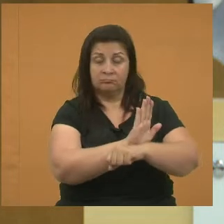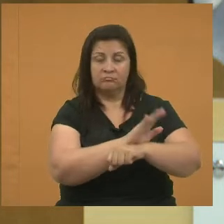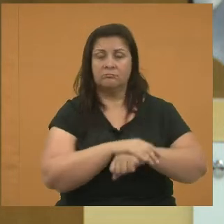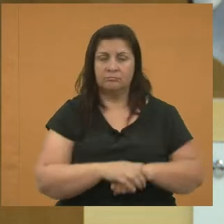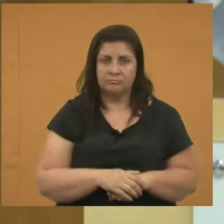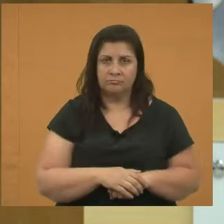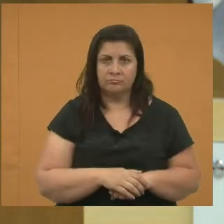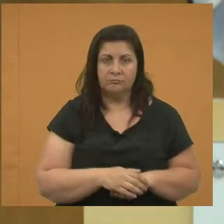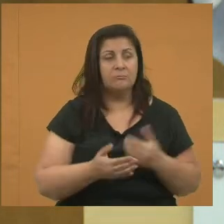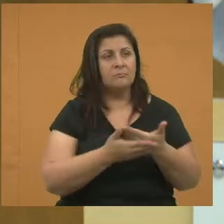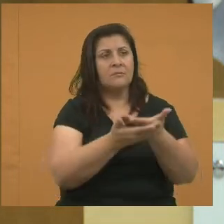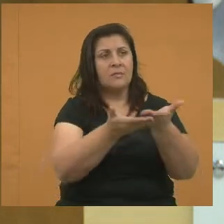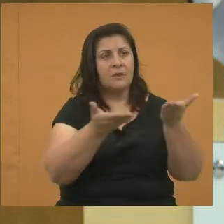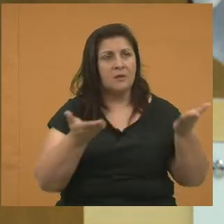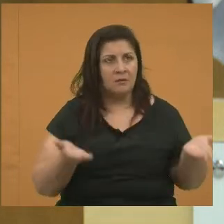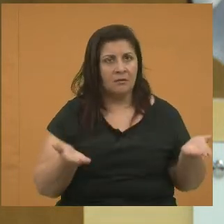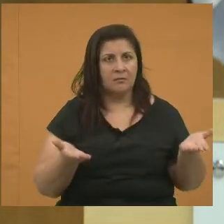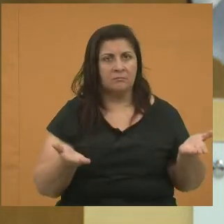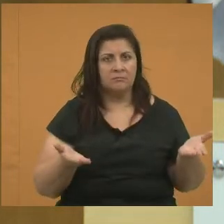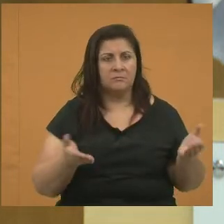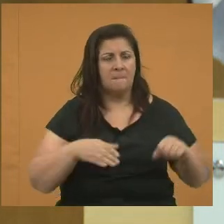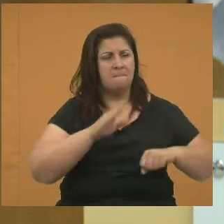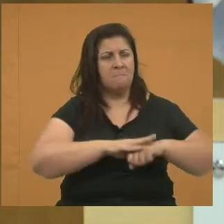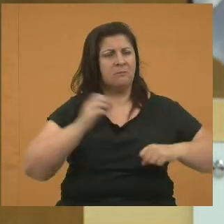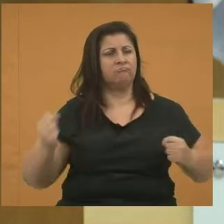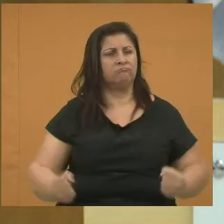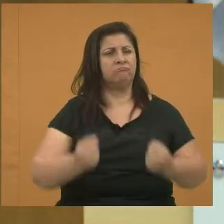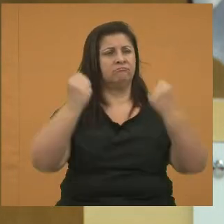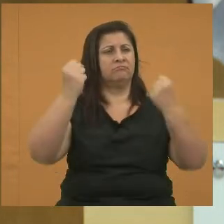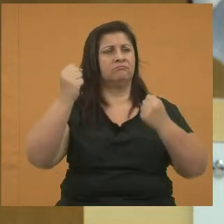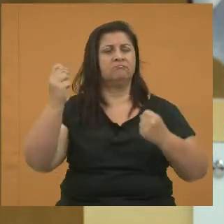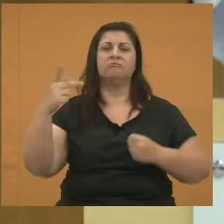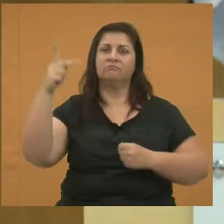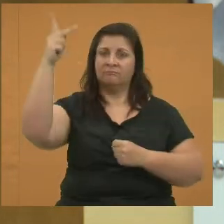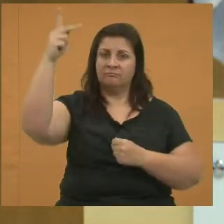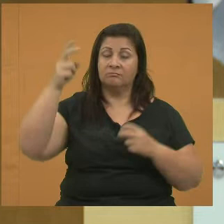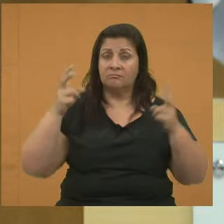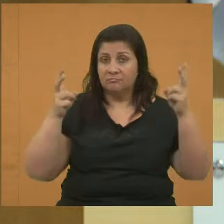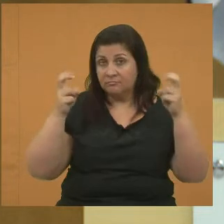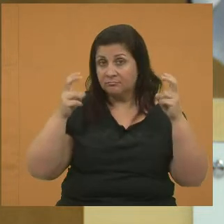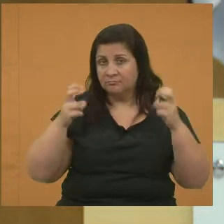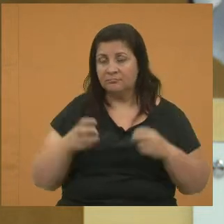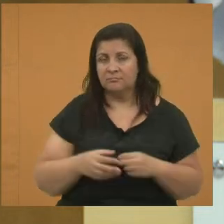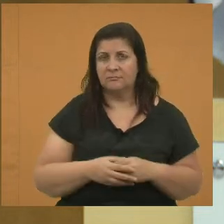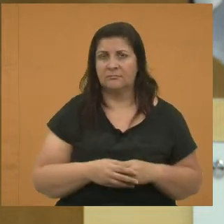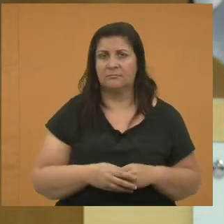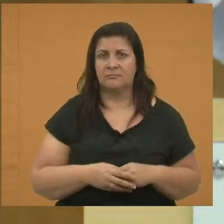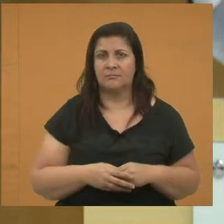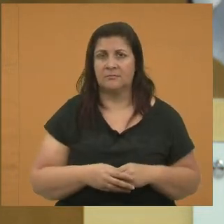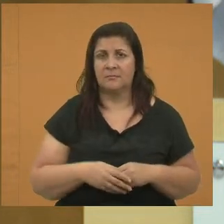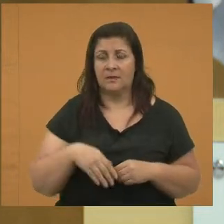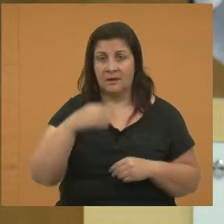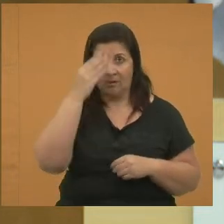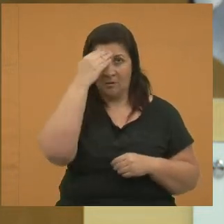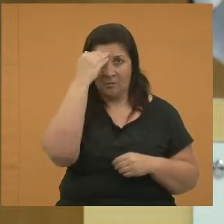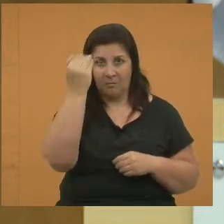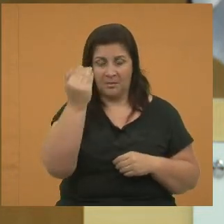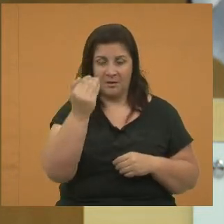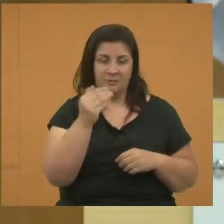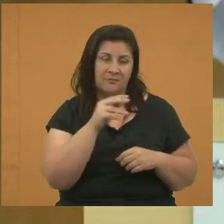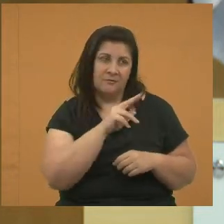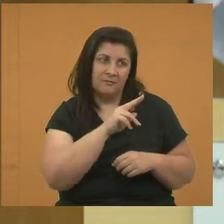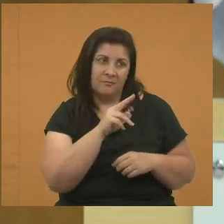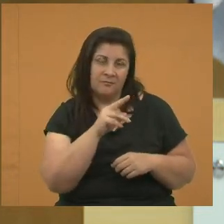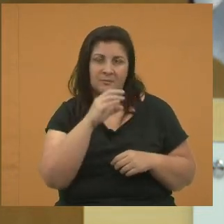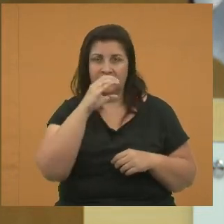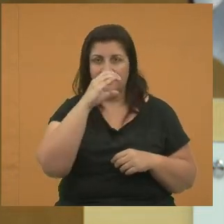é dizer que vocês são mais que vencedores. Perceba o seguinte, que a minha homenageada, eu chamo carinhosamente